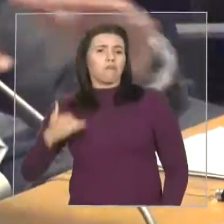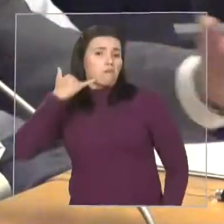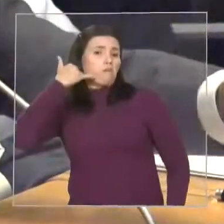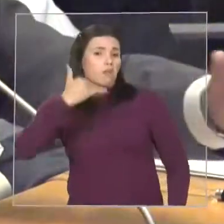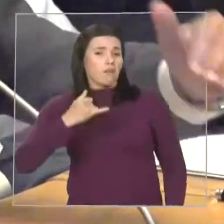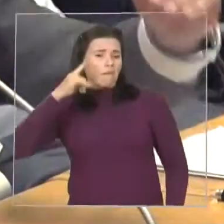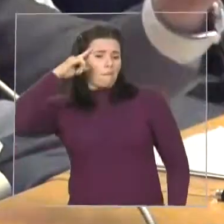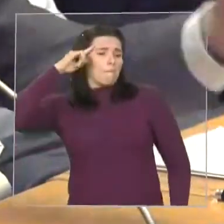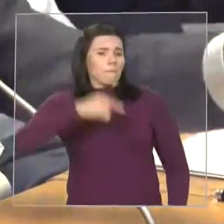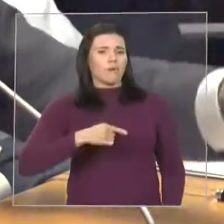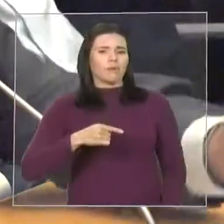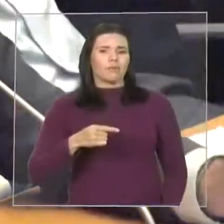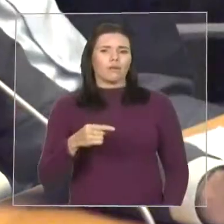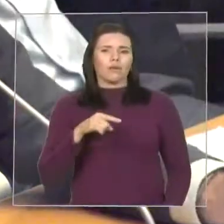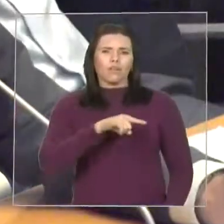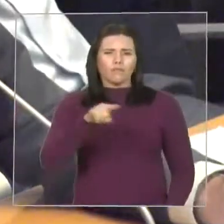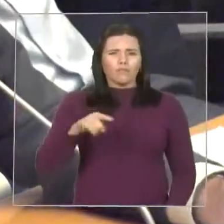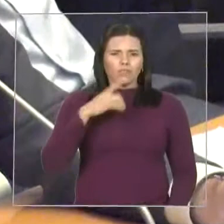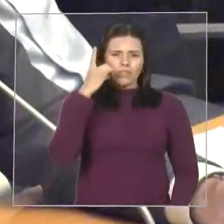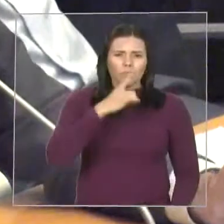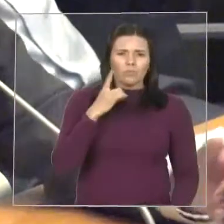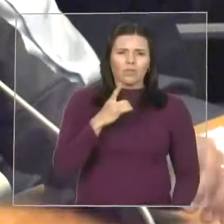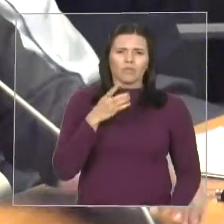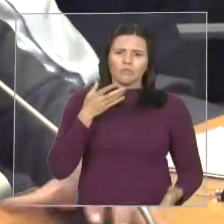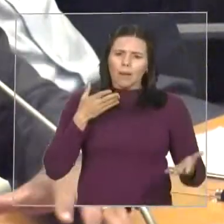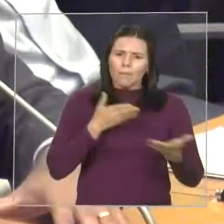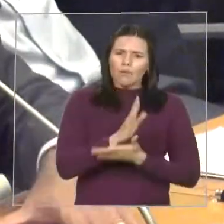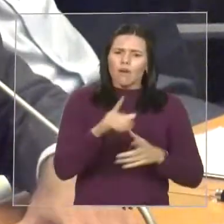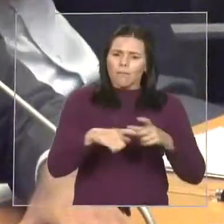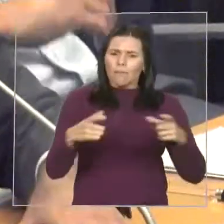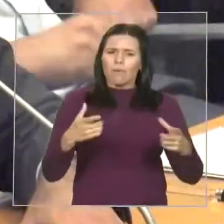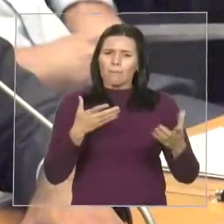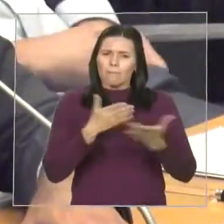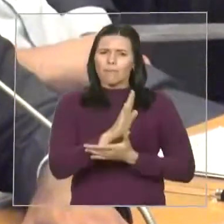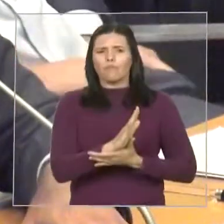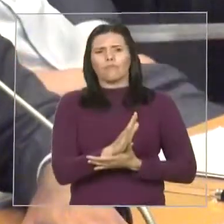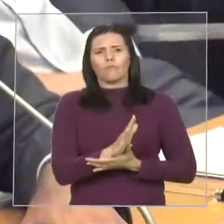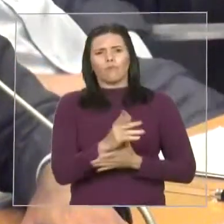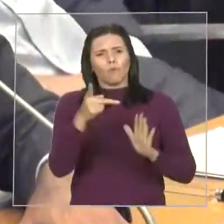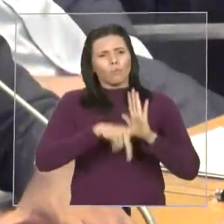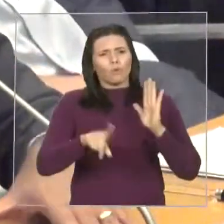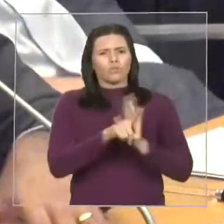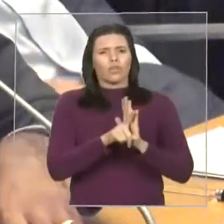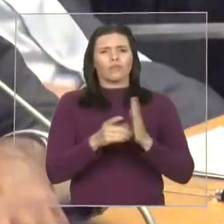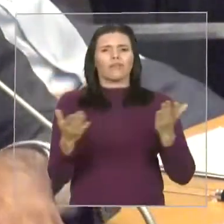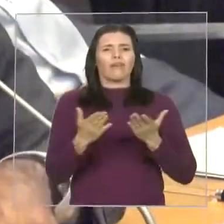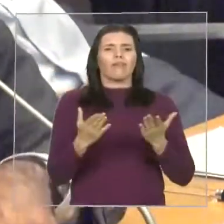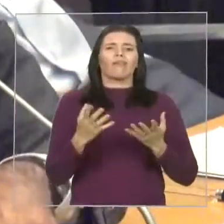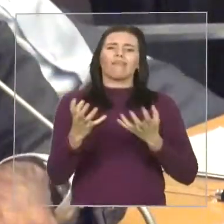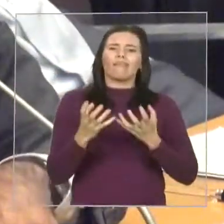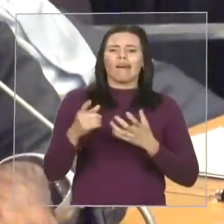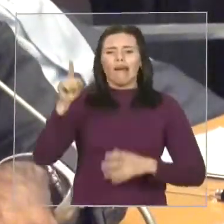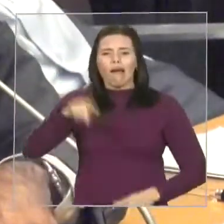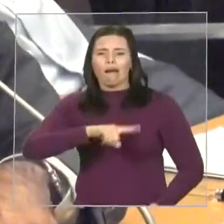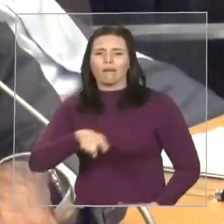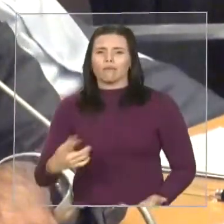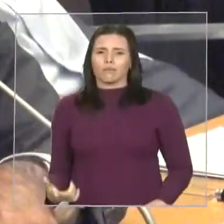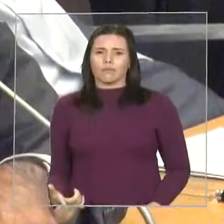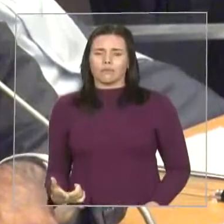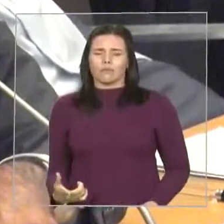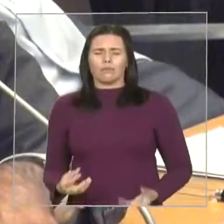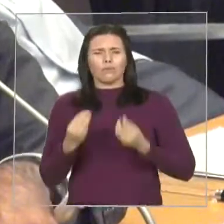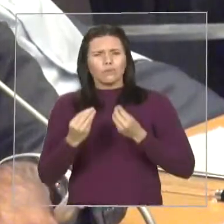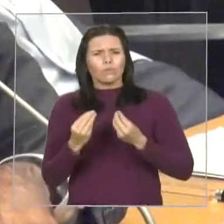e desfaz aquilo que já foi feito. E o projeto foi aprovado. Nós não podemos aqui rasgar o regimento